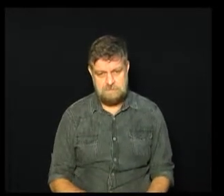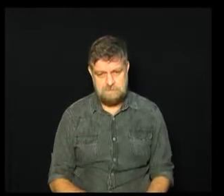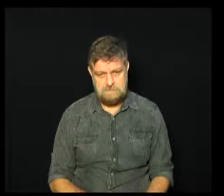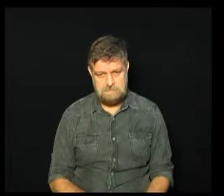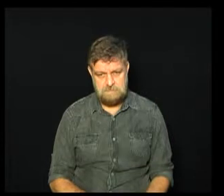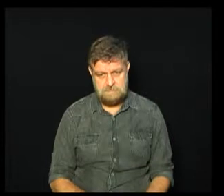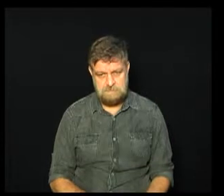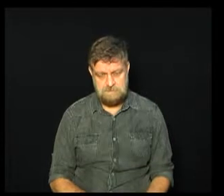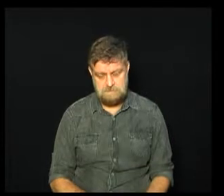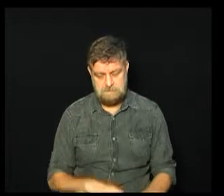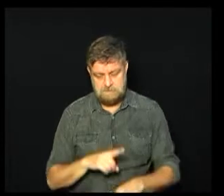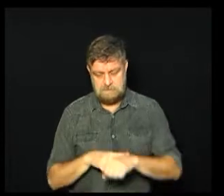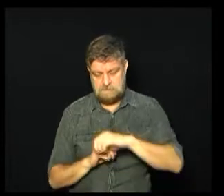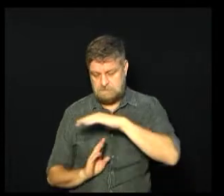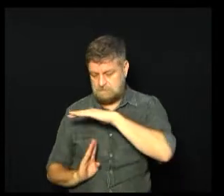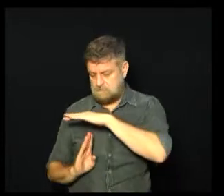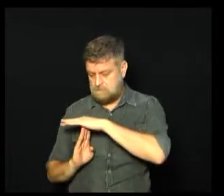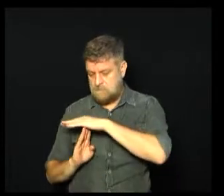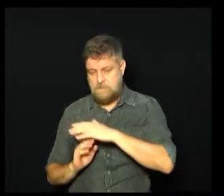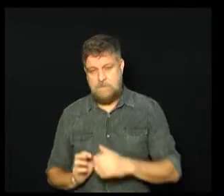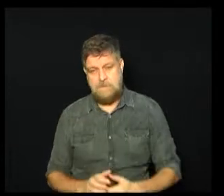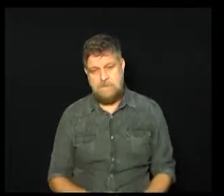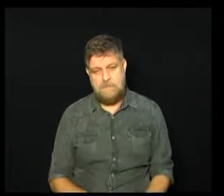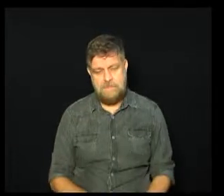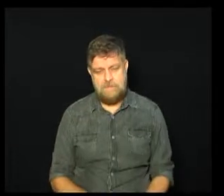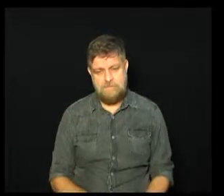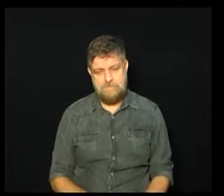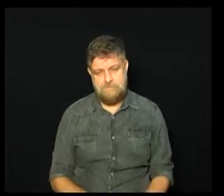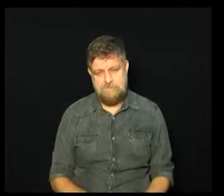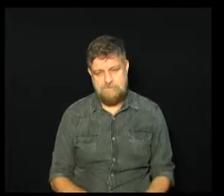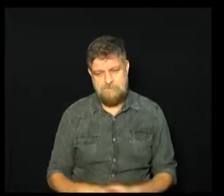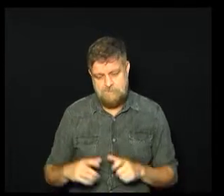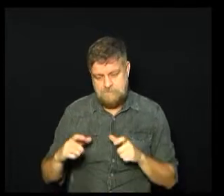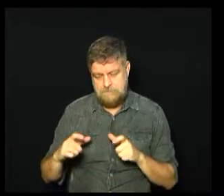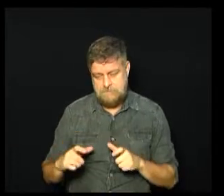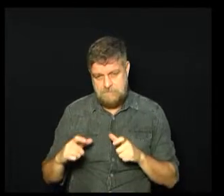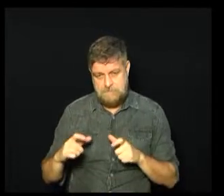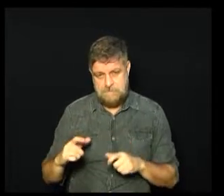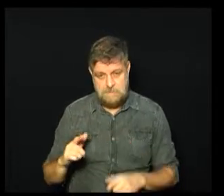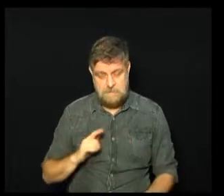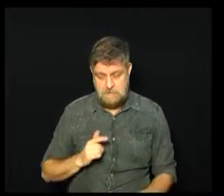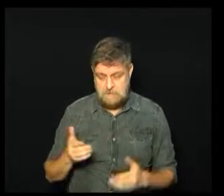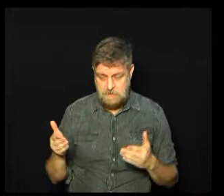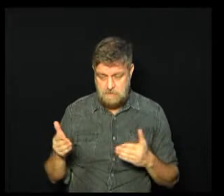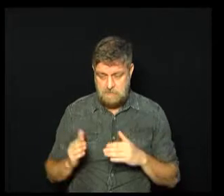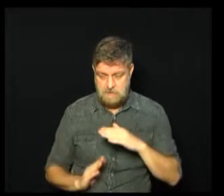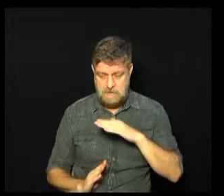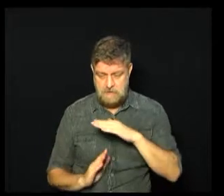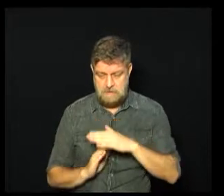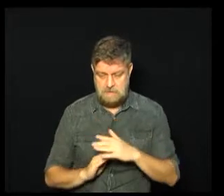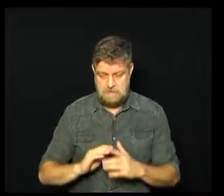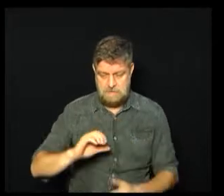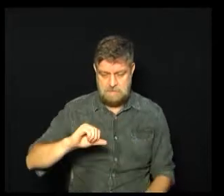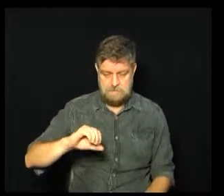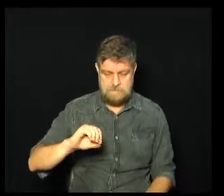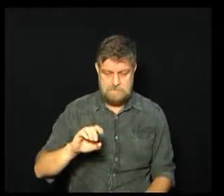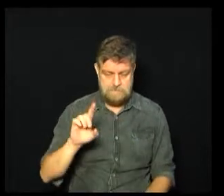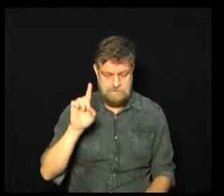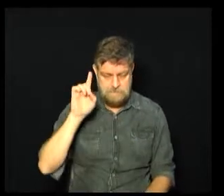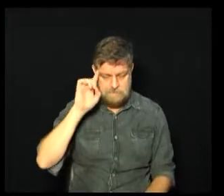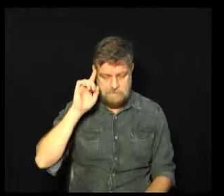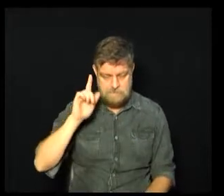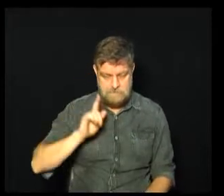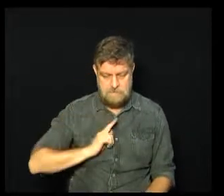Sobre prazos, né? O estabelecimento tem hoje até 90 dias, né, para colocar o